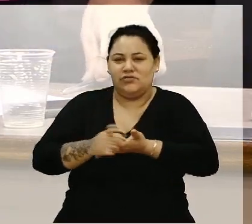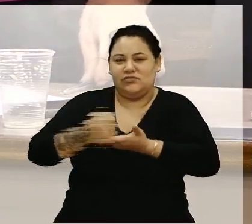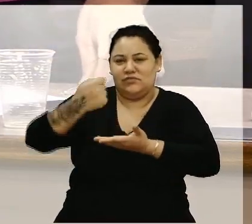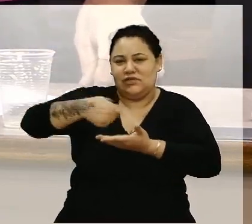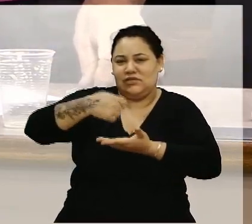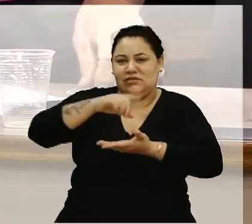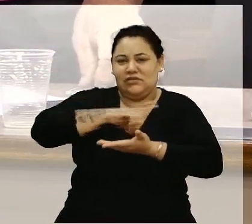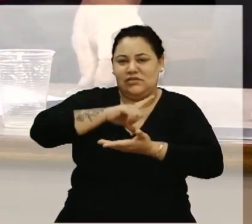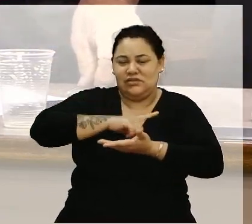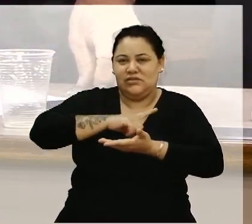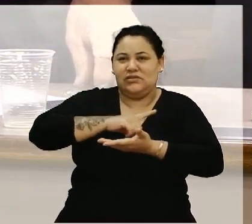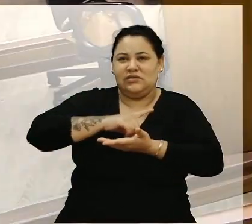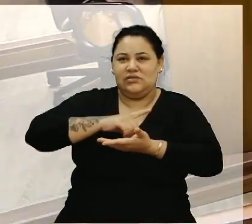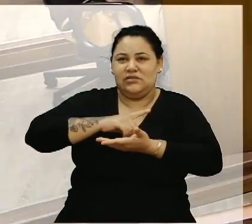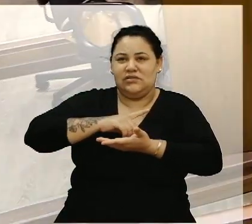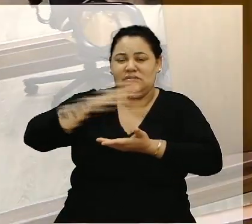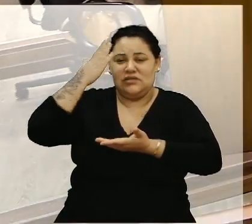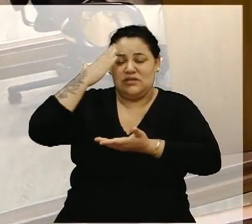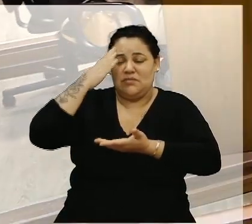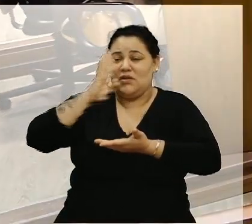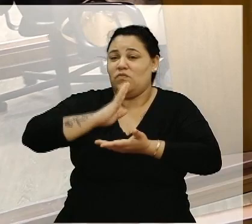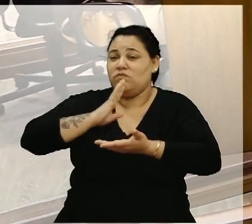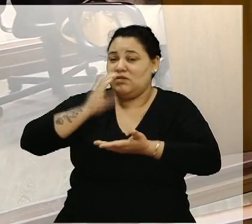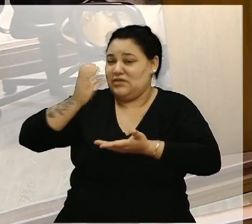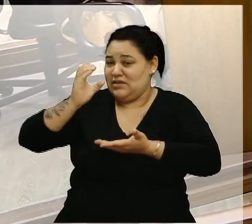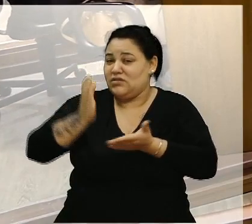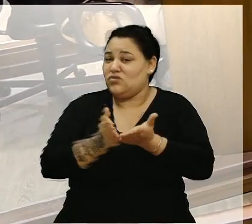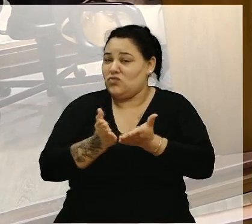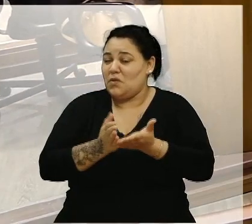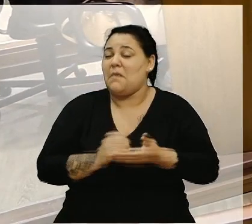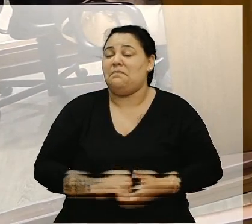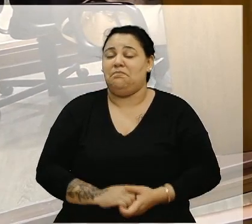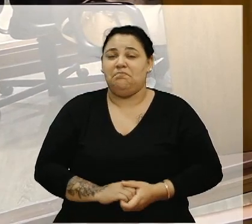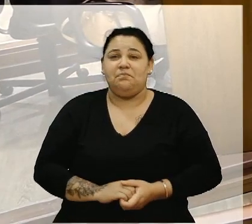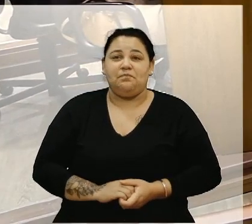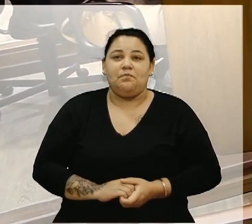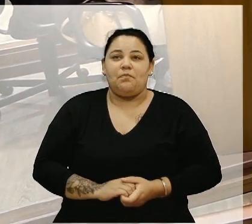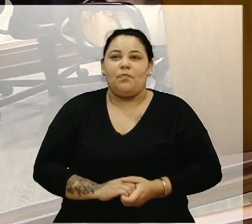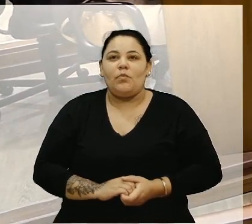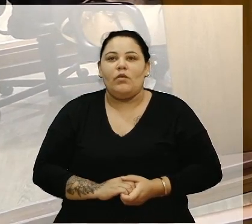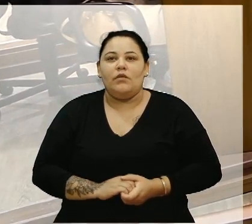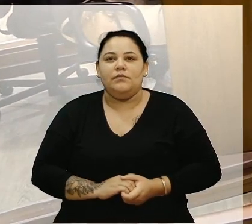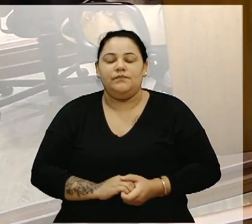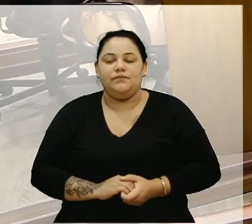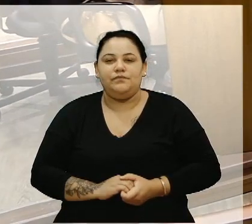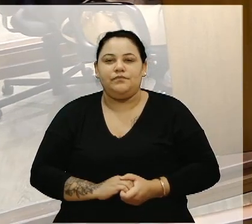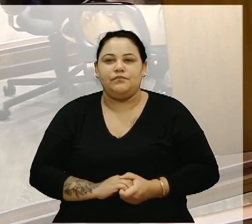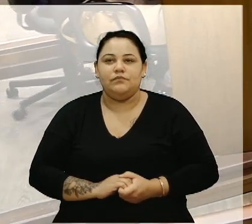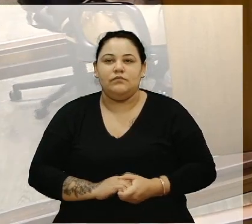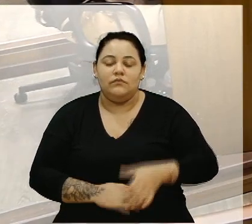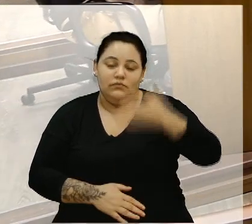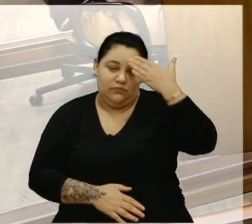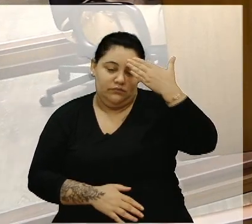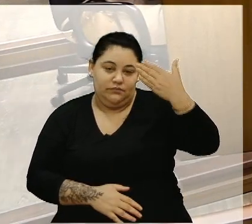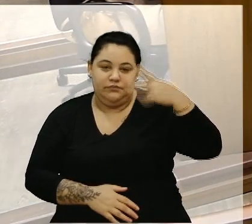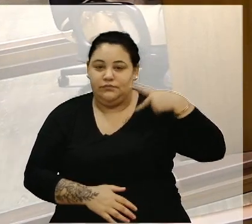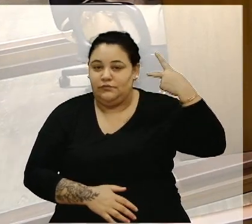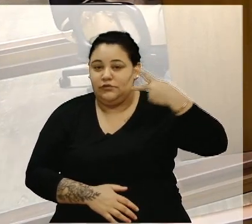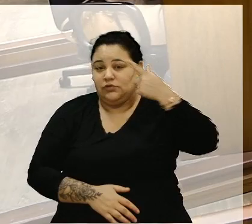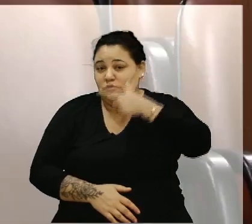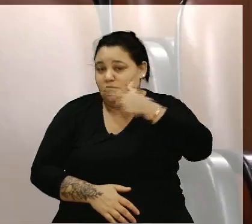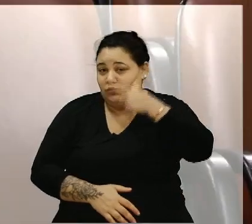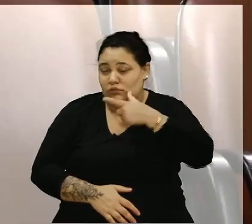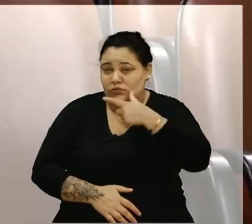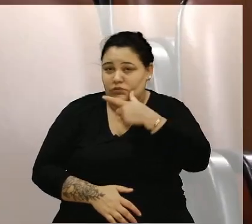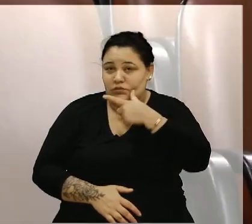gente tem que apoiar. Obrigado. Obrigado, vereador. O vereador Lucas me chamou muita atenção também de falar que Caxias do Sul